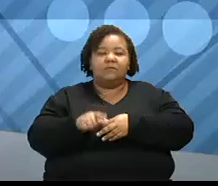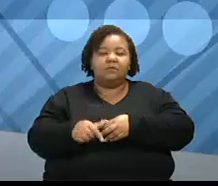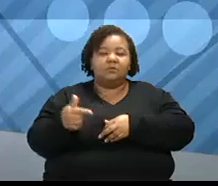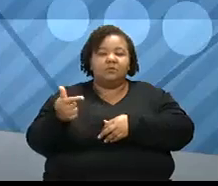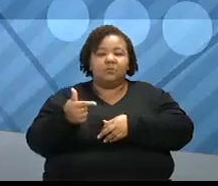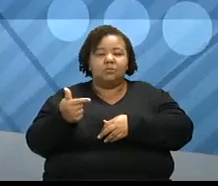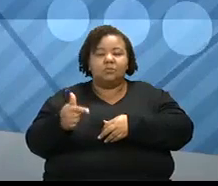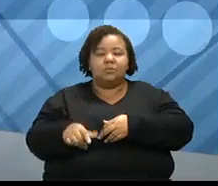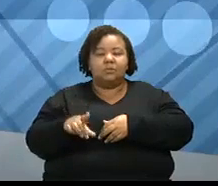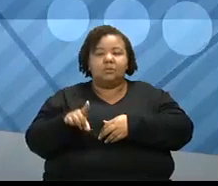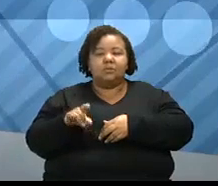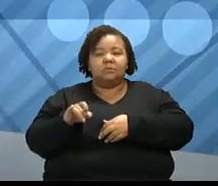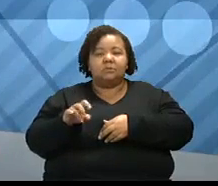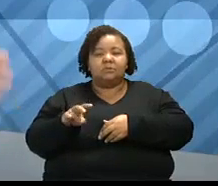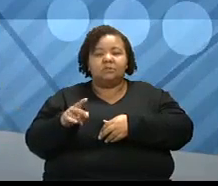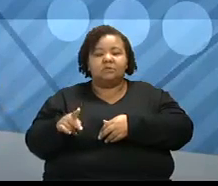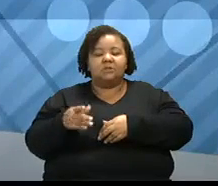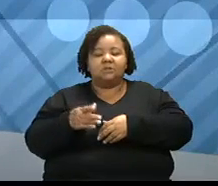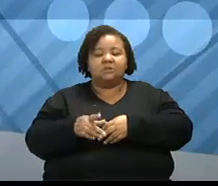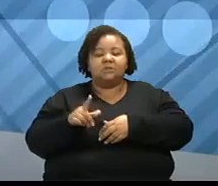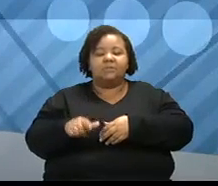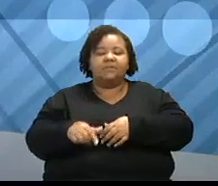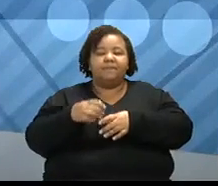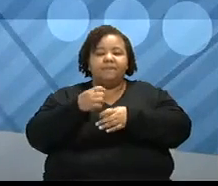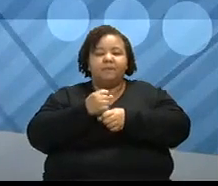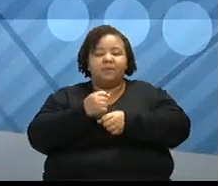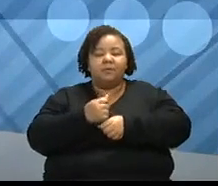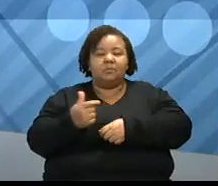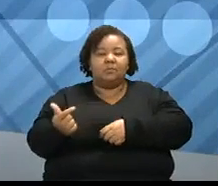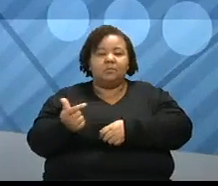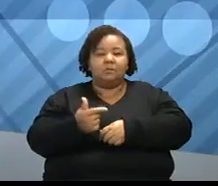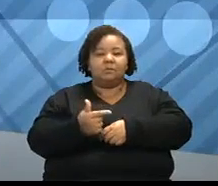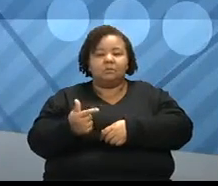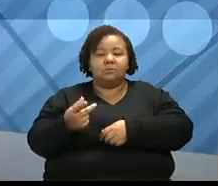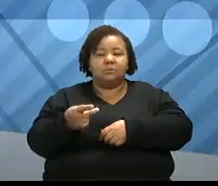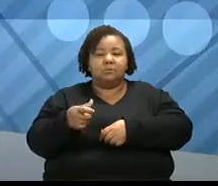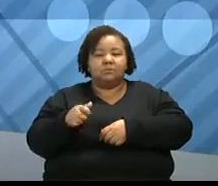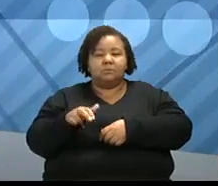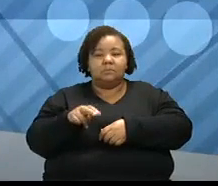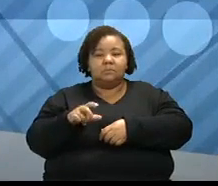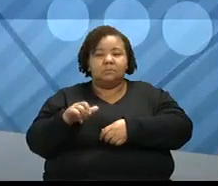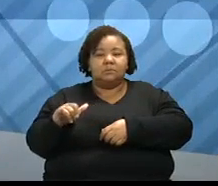do divergente do campo. Então, eu calculo as duas derivadas parciais, se for no